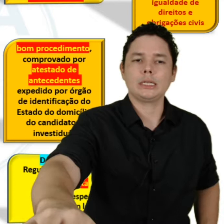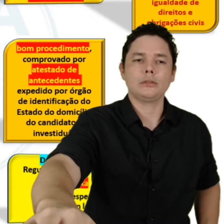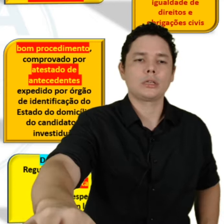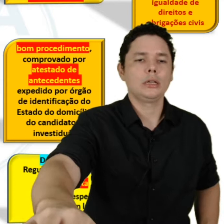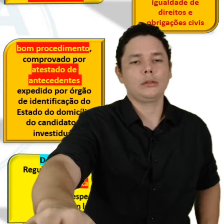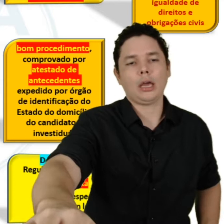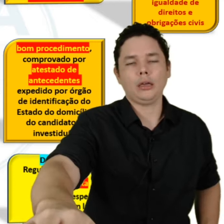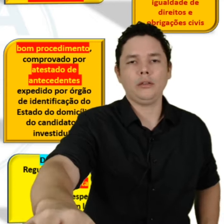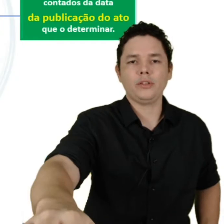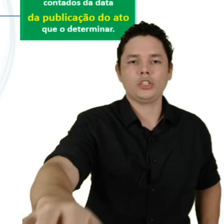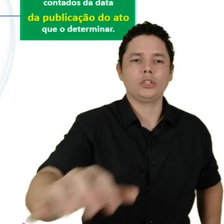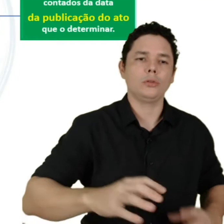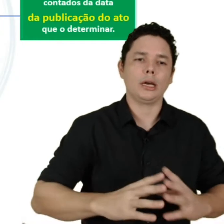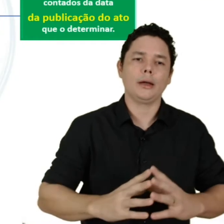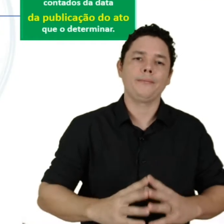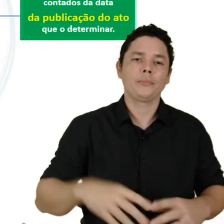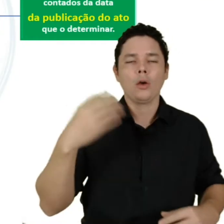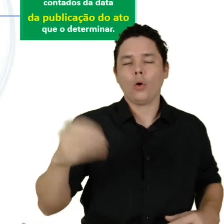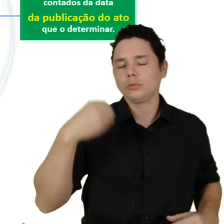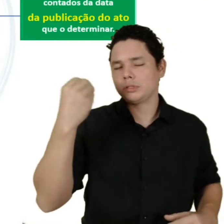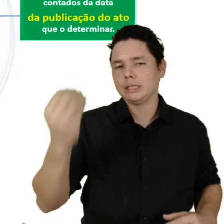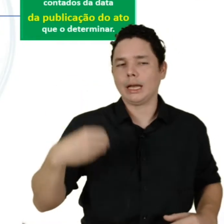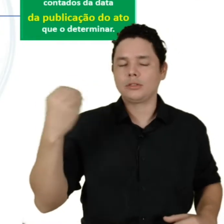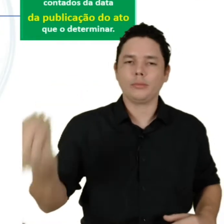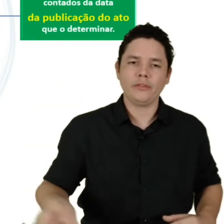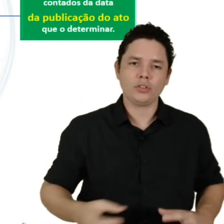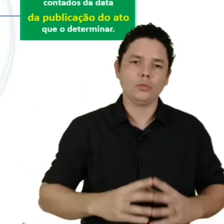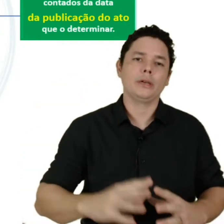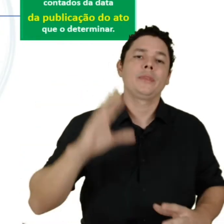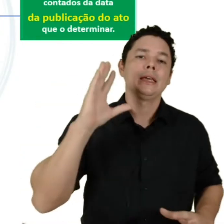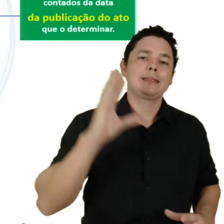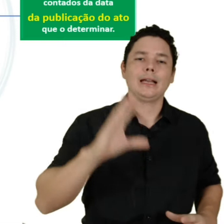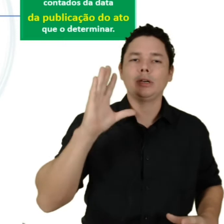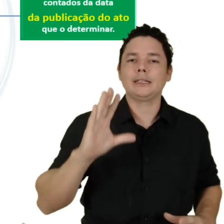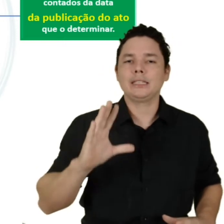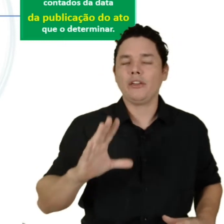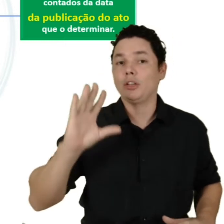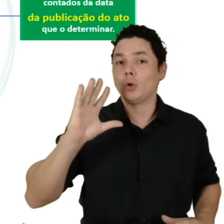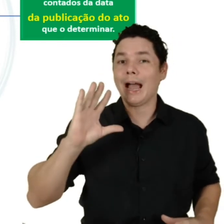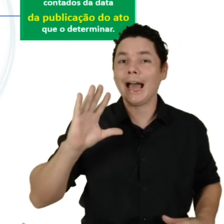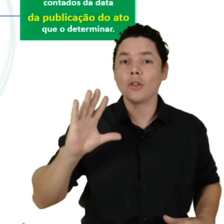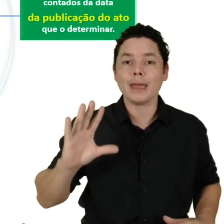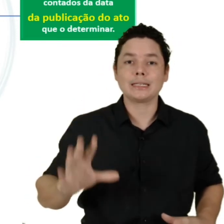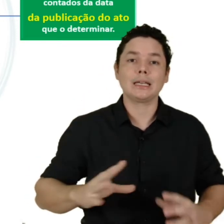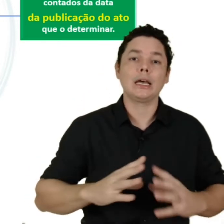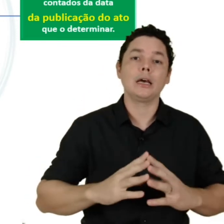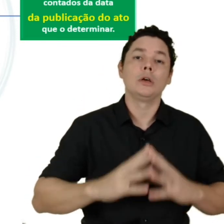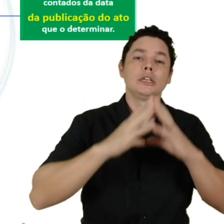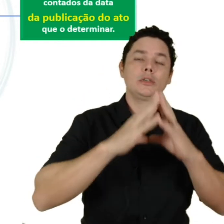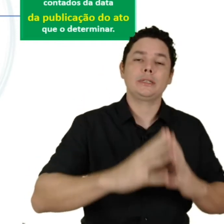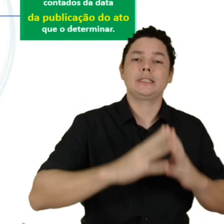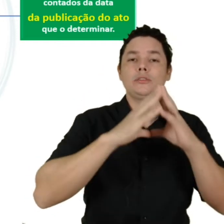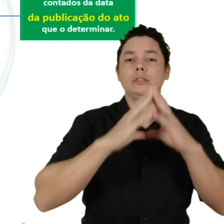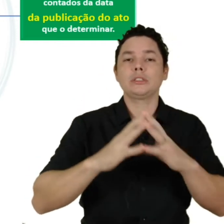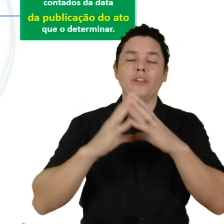os requisitos da investidura. Outros detalhes sobre a investidura. Será tornada sem efeito a nomeação